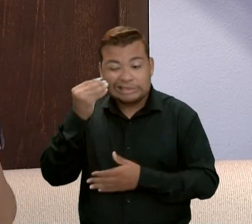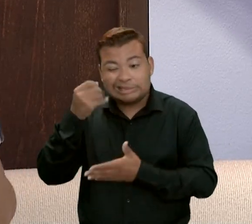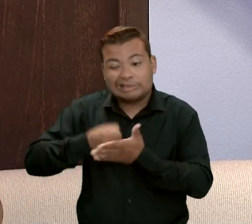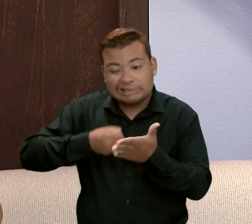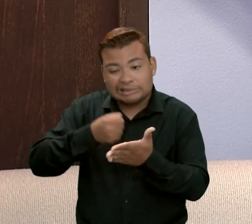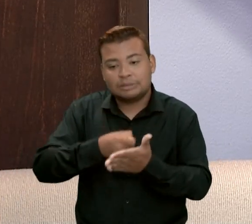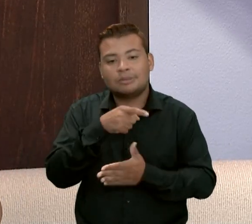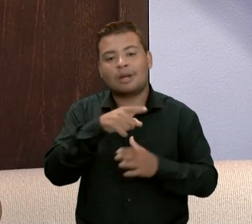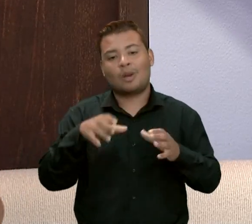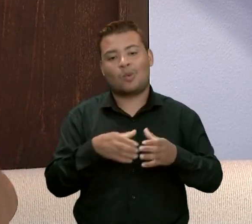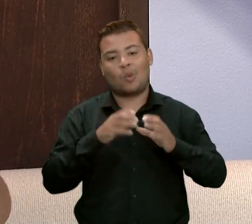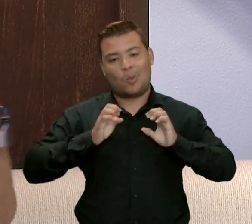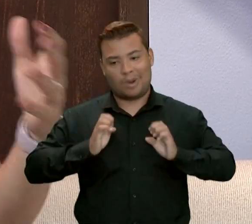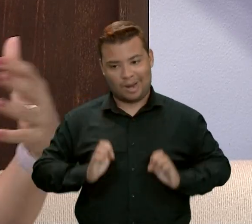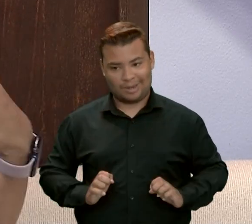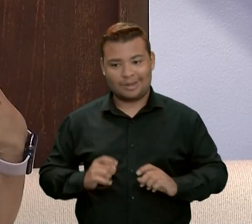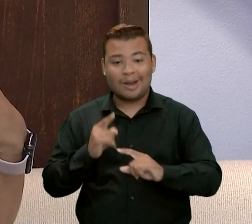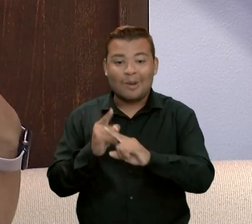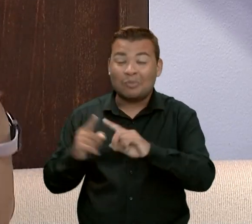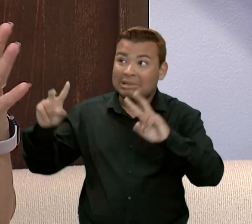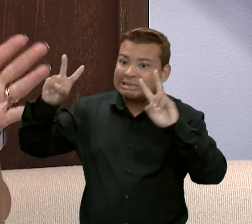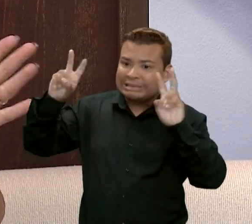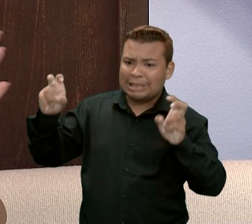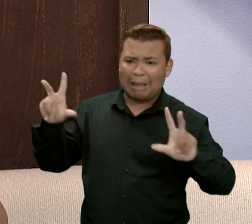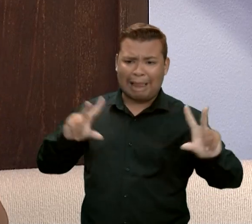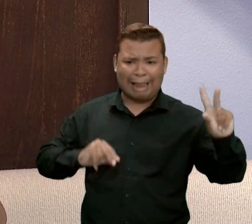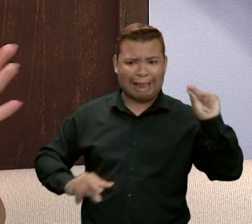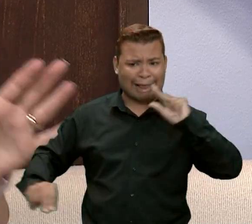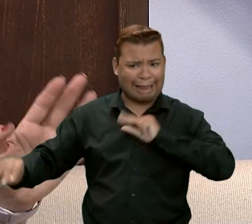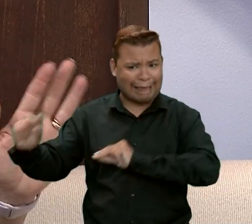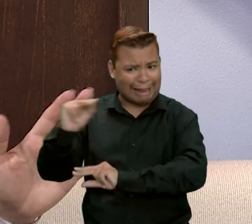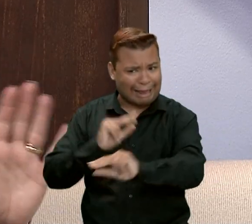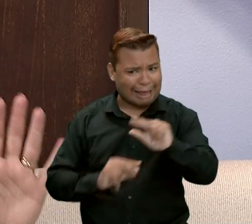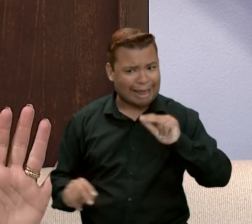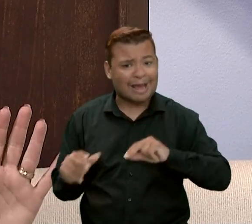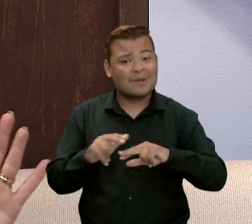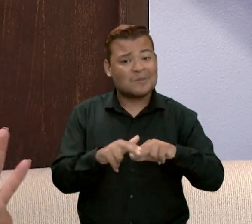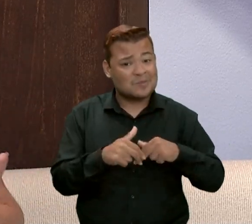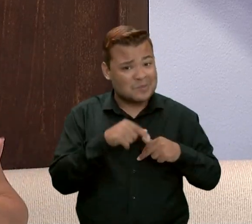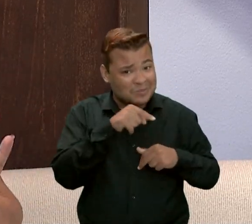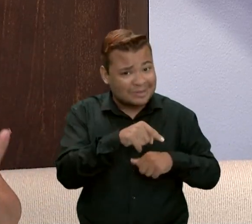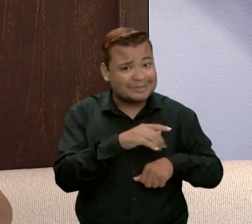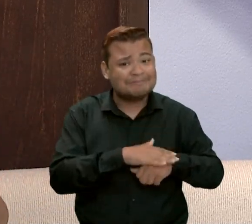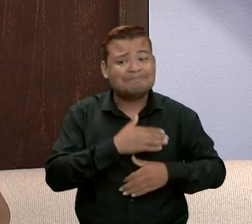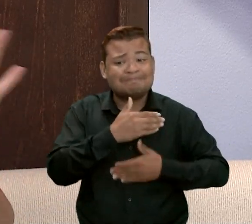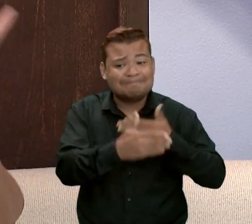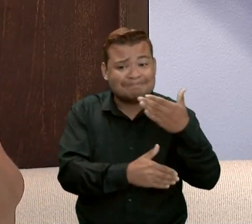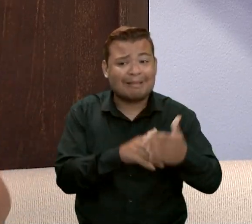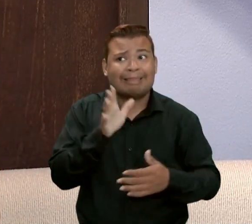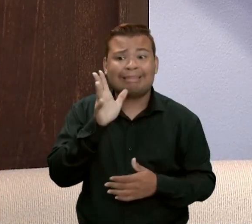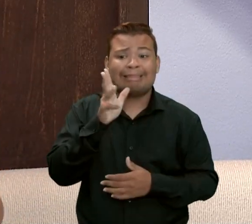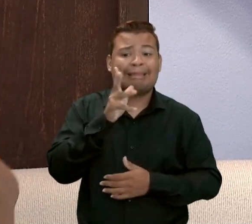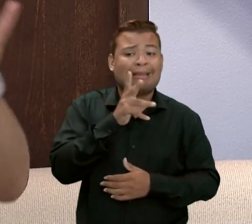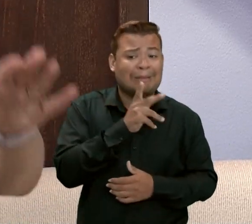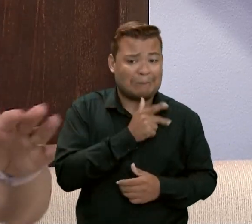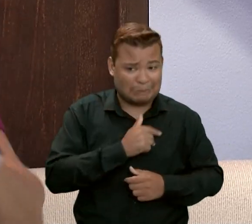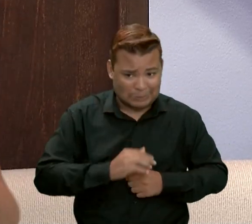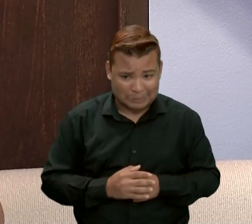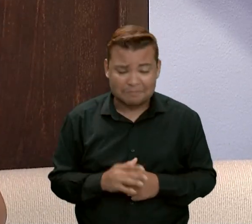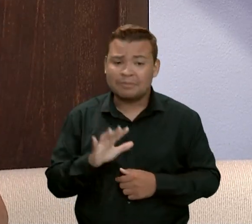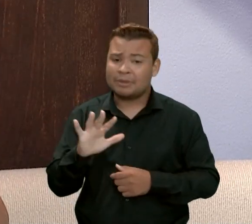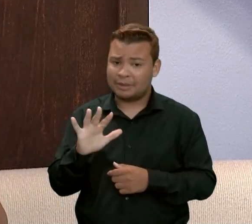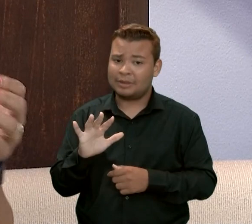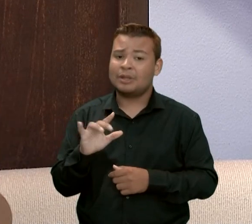justamente pelo tema tão polêmico, esse processo está demorando bastante. Mas então até lá a